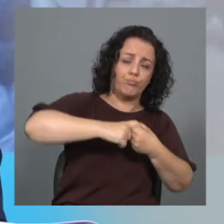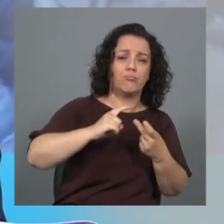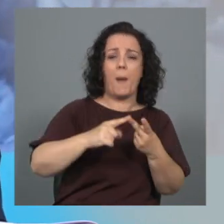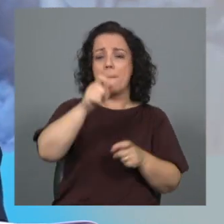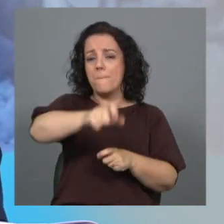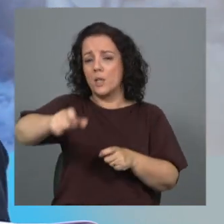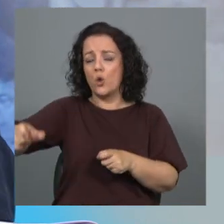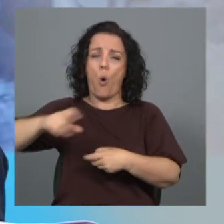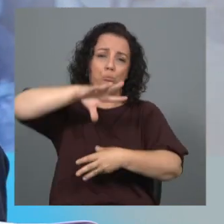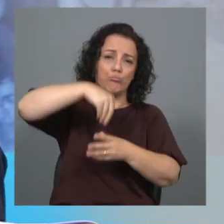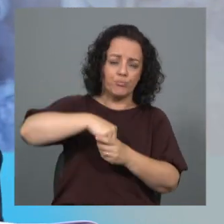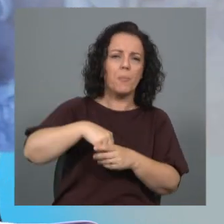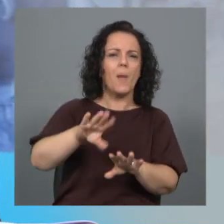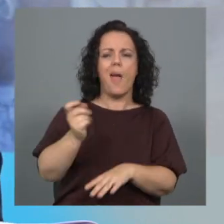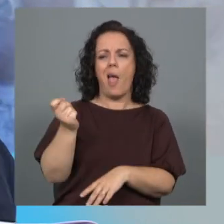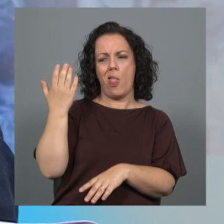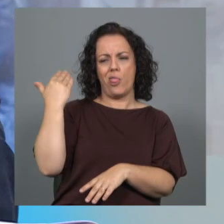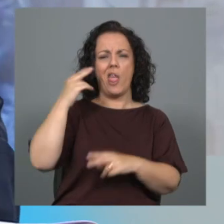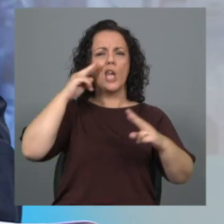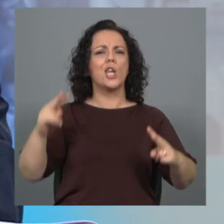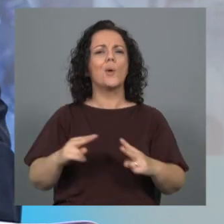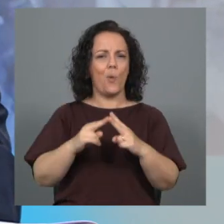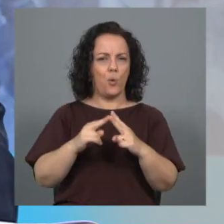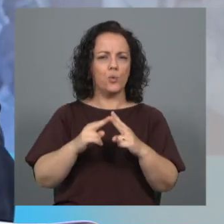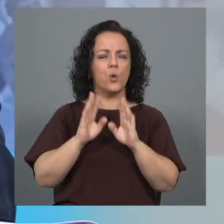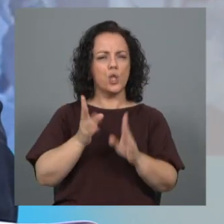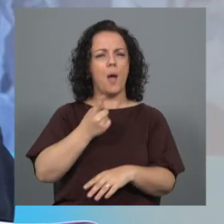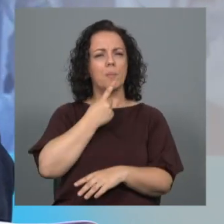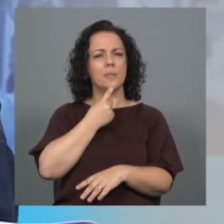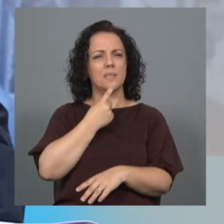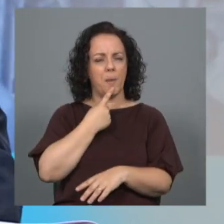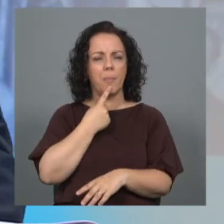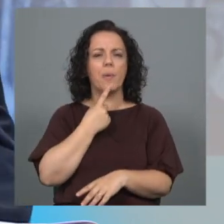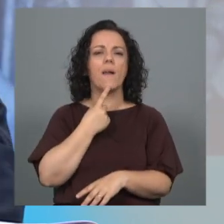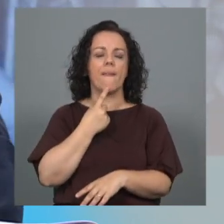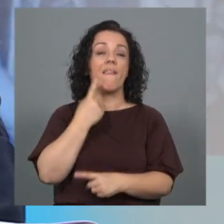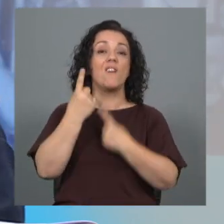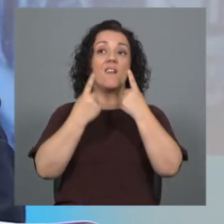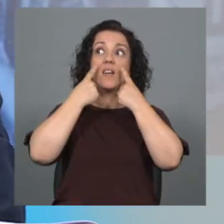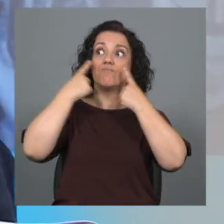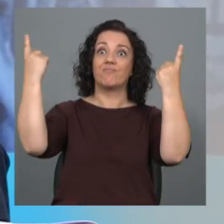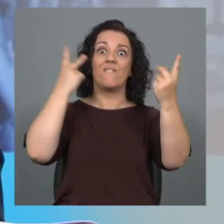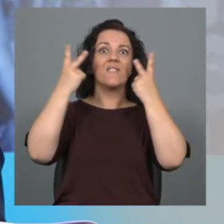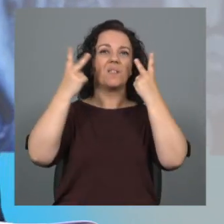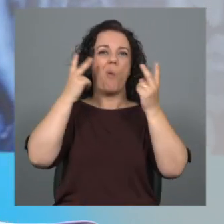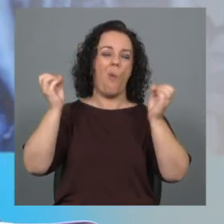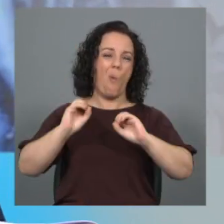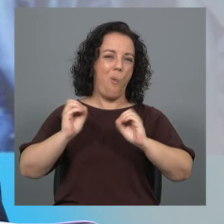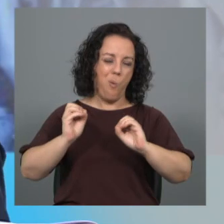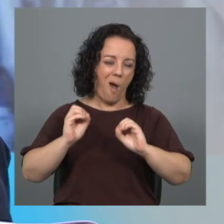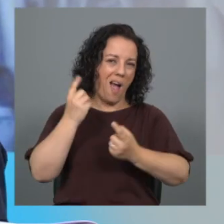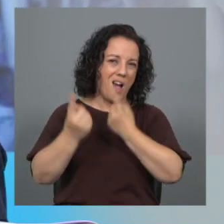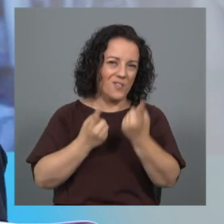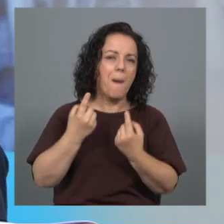por exemplo, recente que fizemos, percebemos como muita coisa já se vai fazendo, às vezes não com tanta visibilidade, mas que acontecem, no fundo,